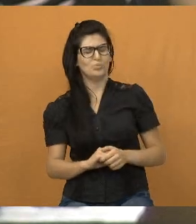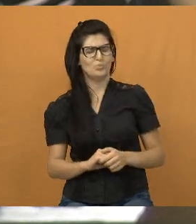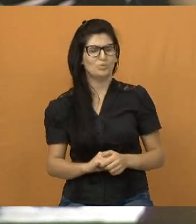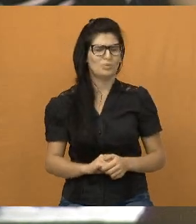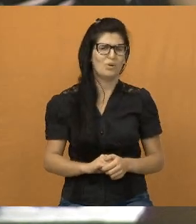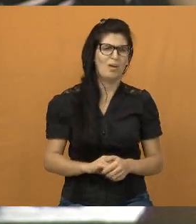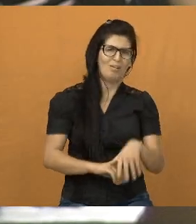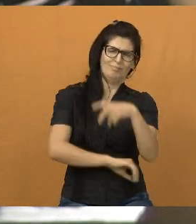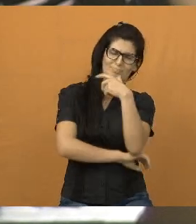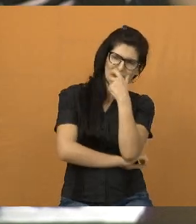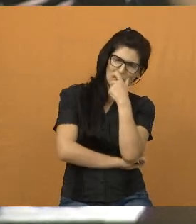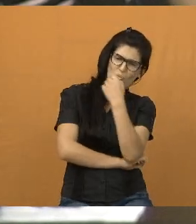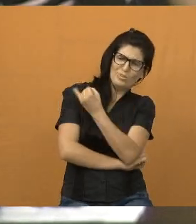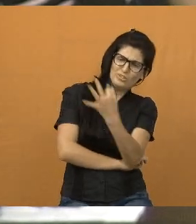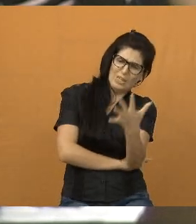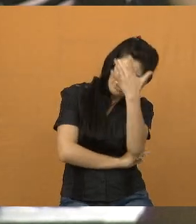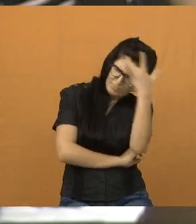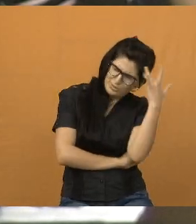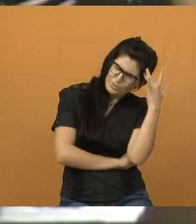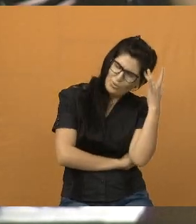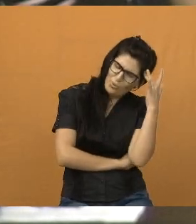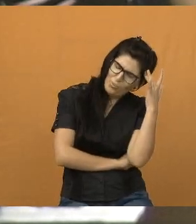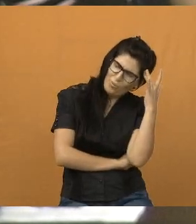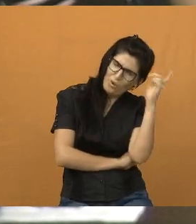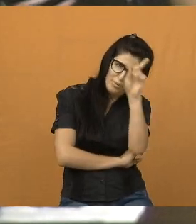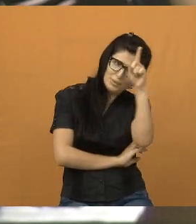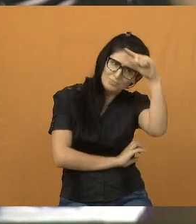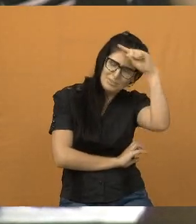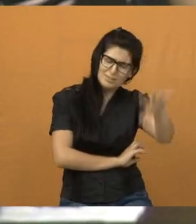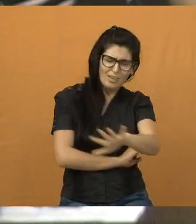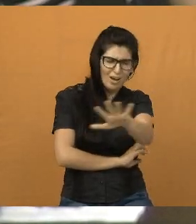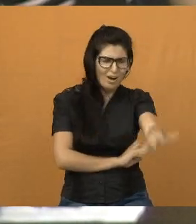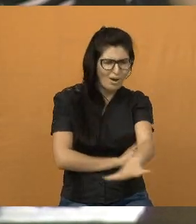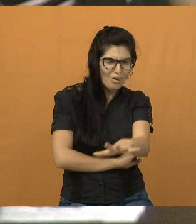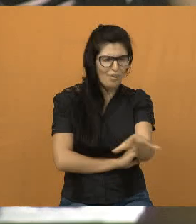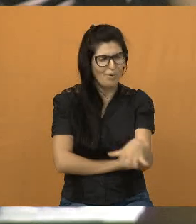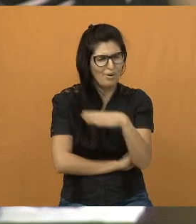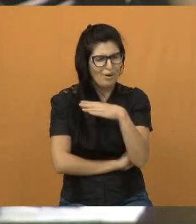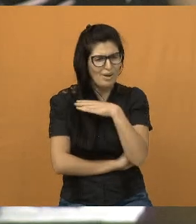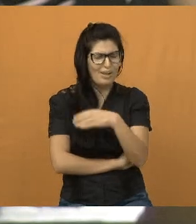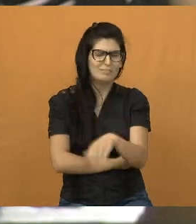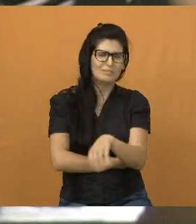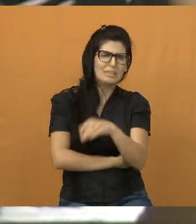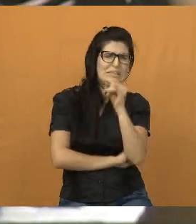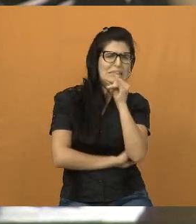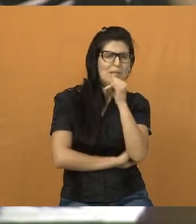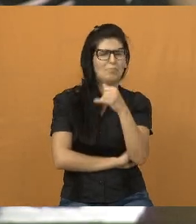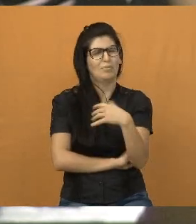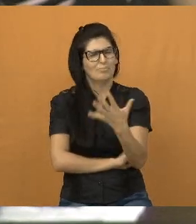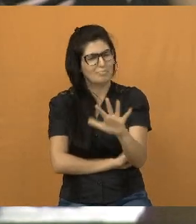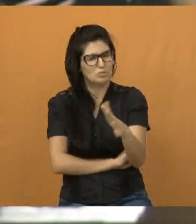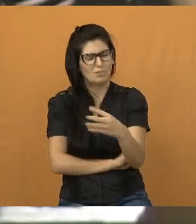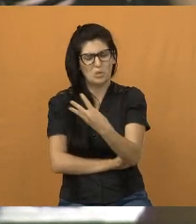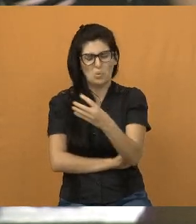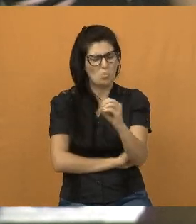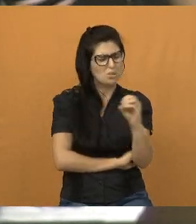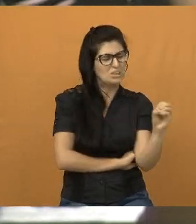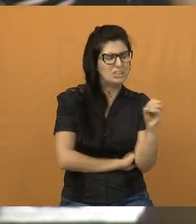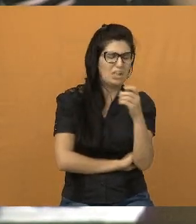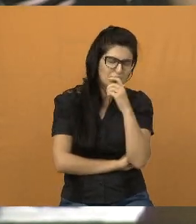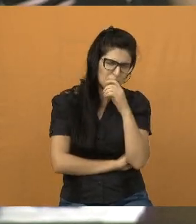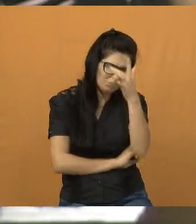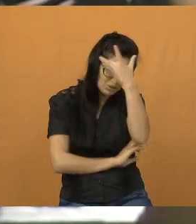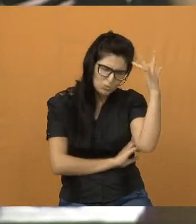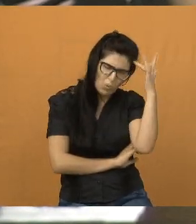Santa Casa há muito tempo, né? A gente tinha uma demanda diária de 380, 400 pacientes e nós chegamos a